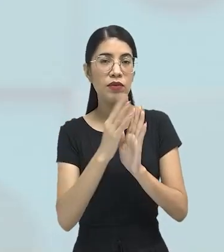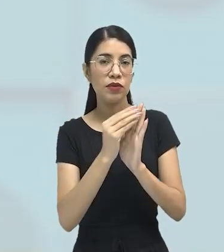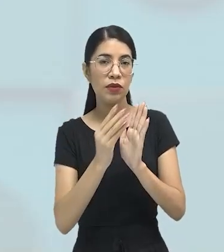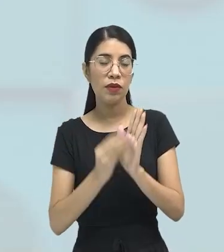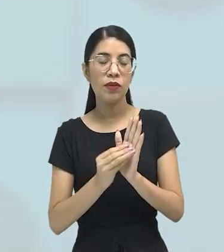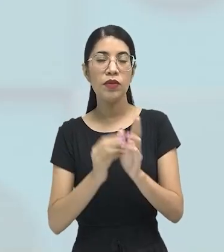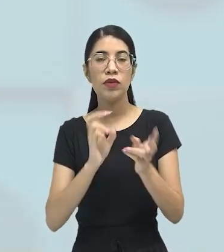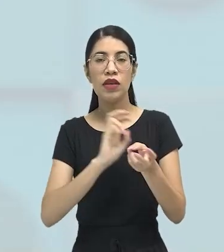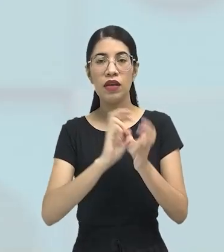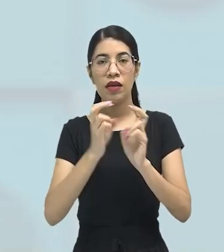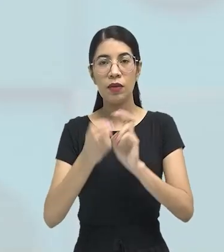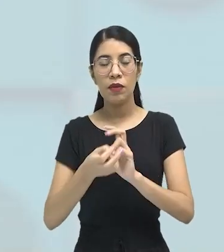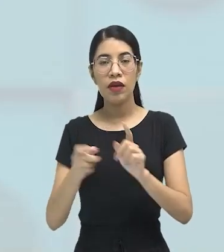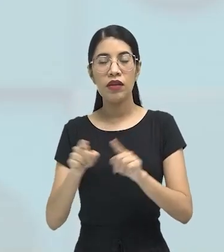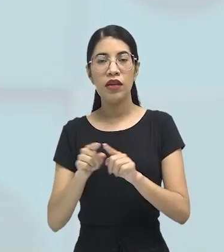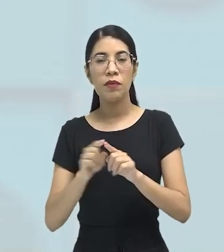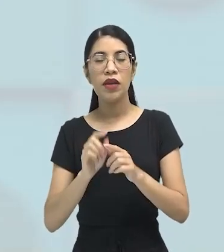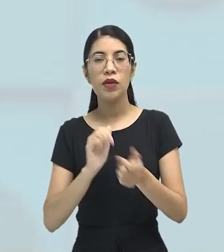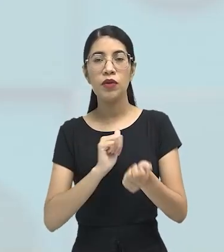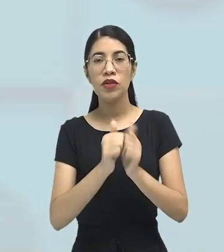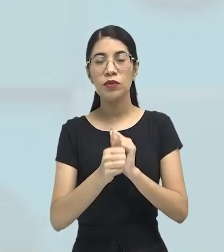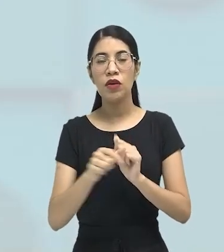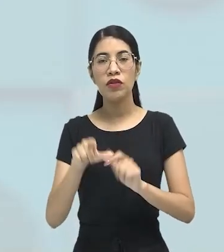sobre a capoeira e o esporte como